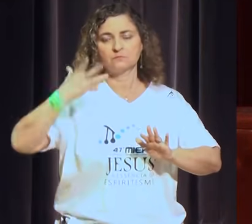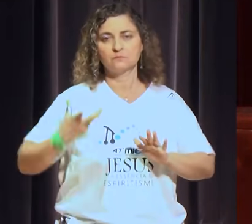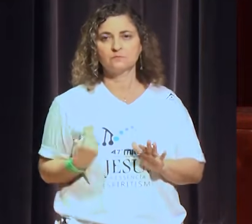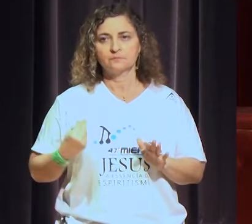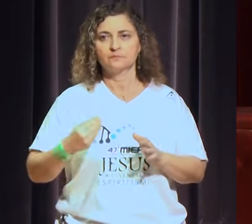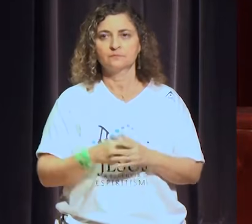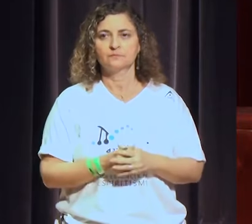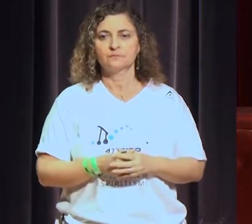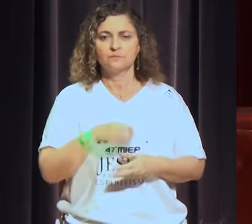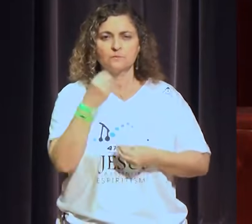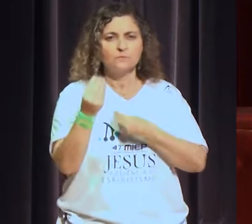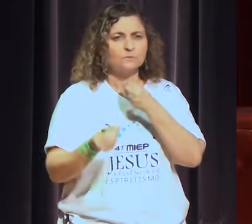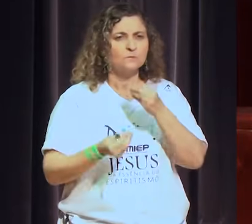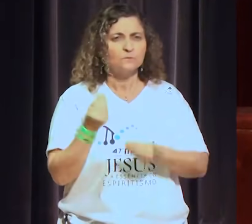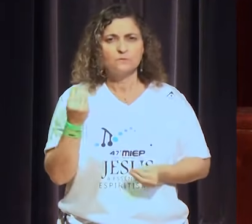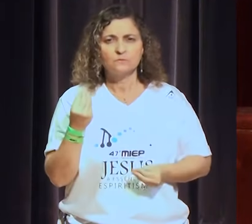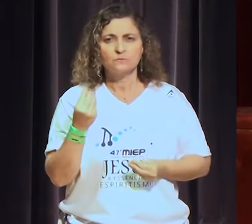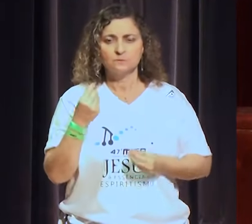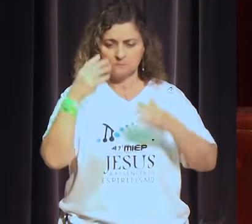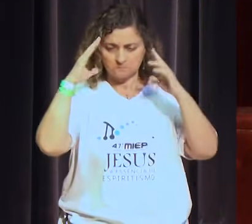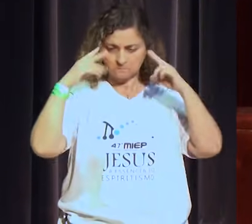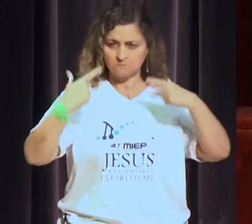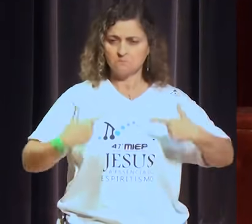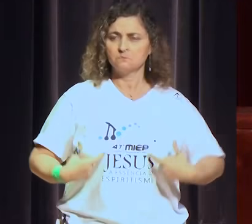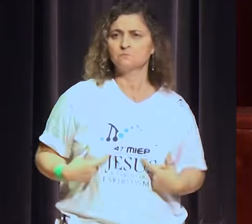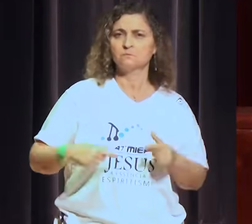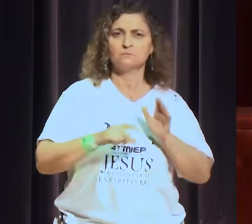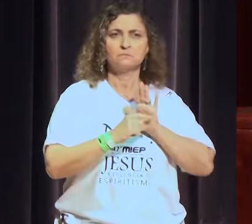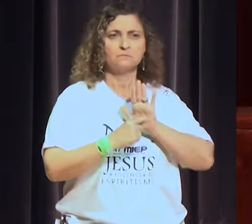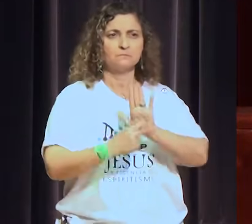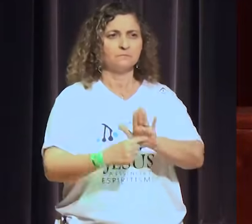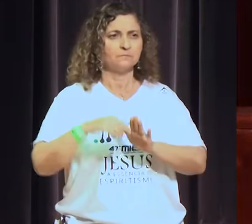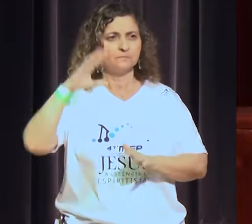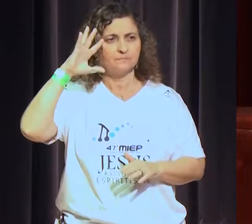O caráter da revelação espírita.